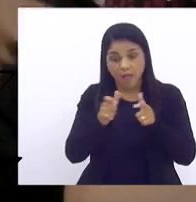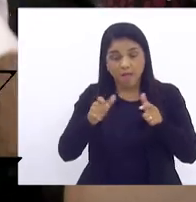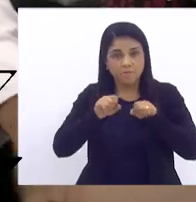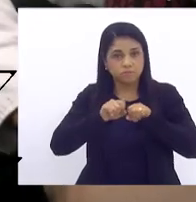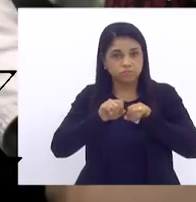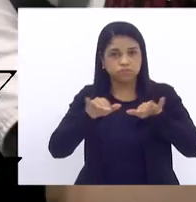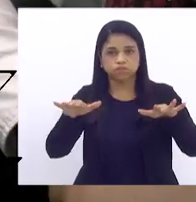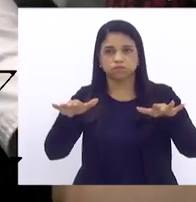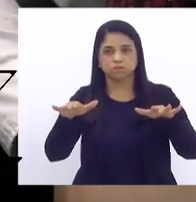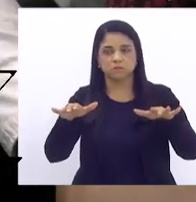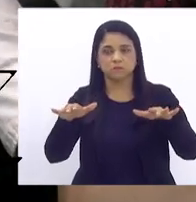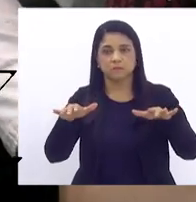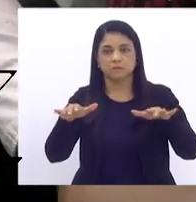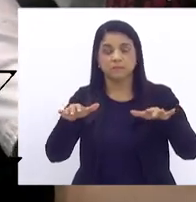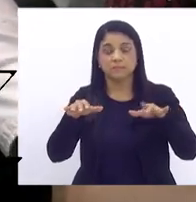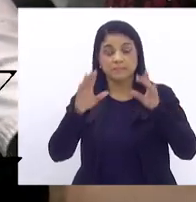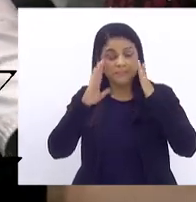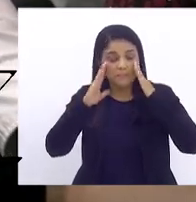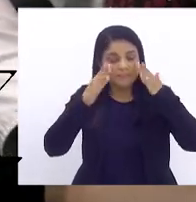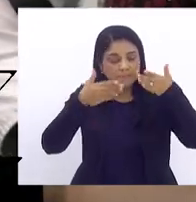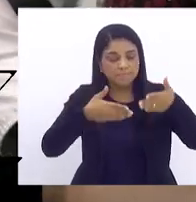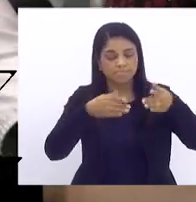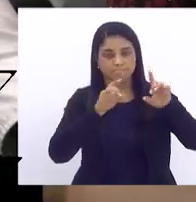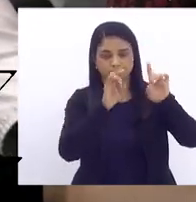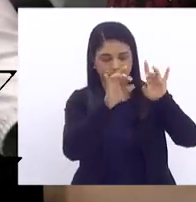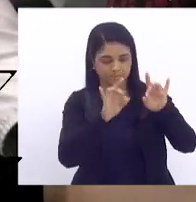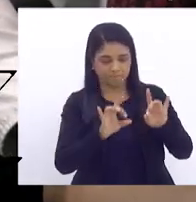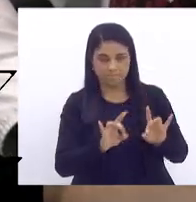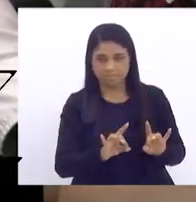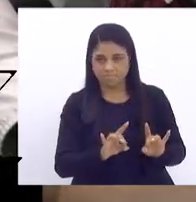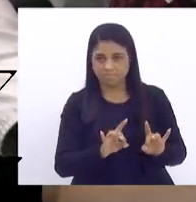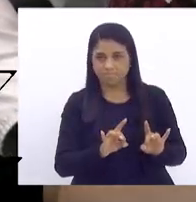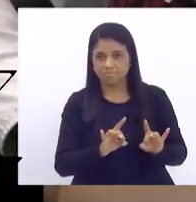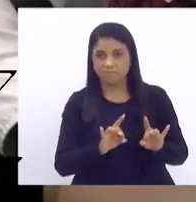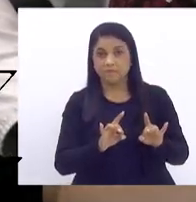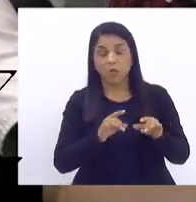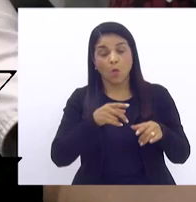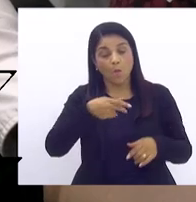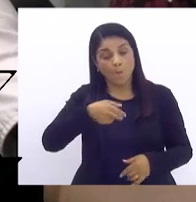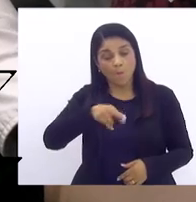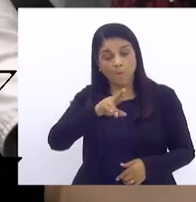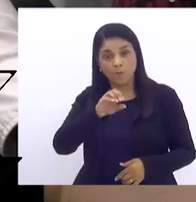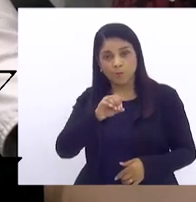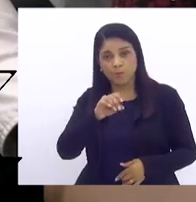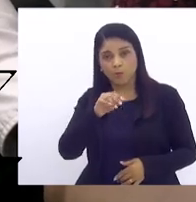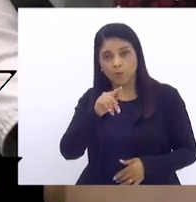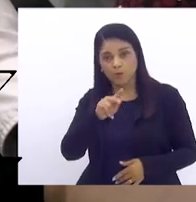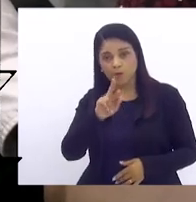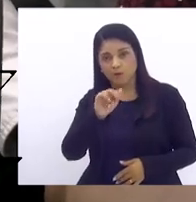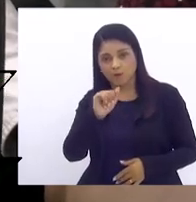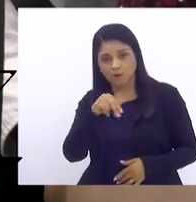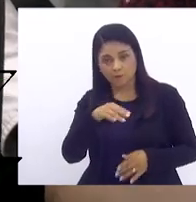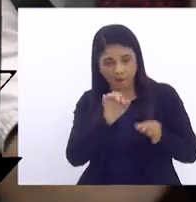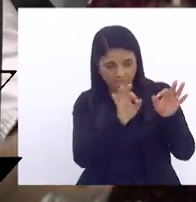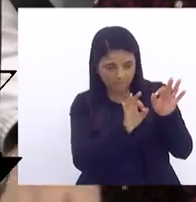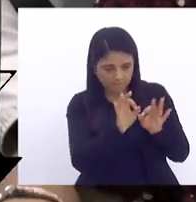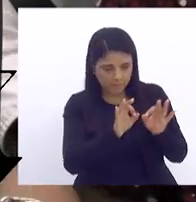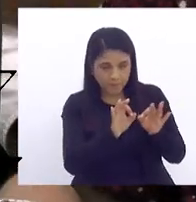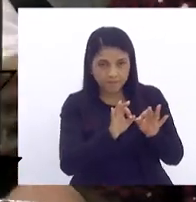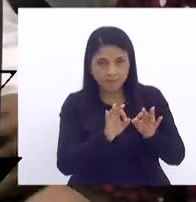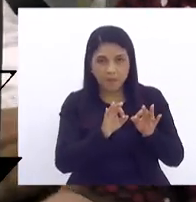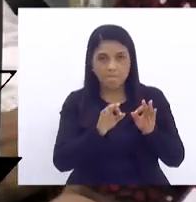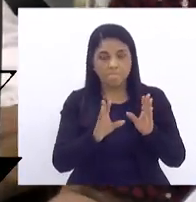e ela é muito específica. Ela é, de fato, um programa mais robusto que apresenta nos